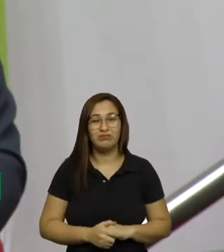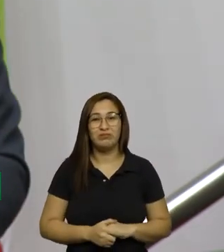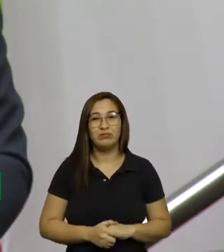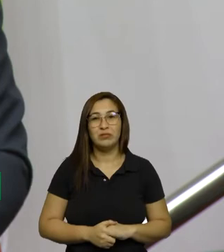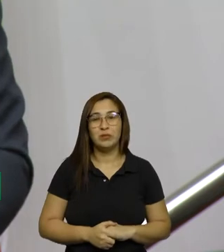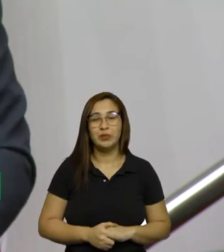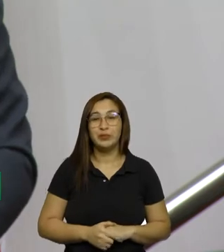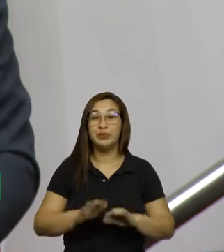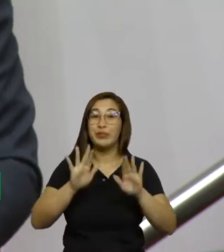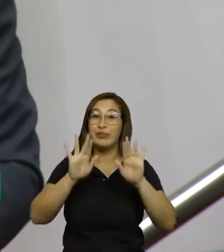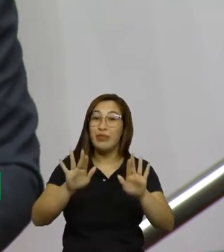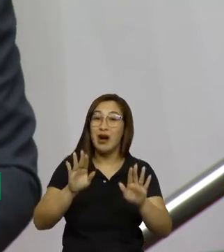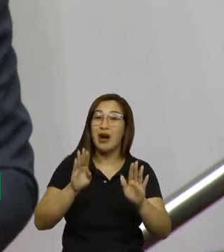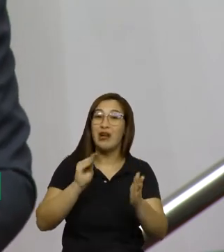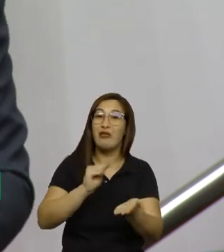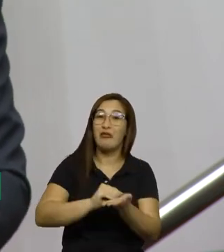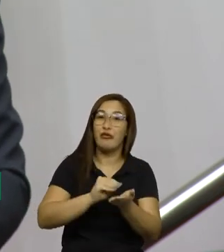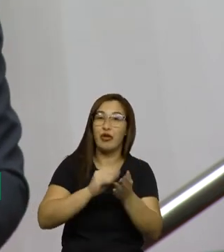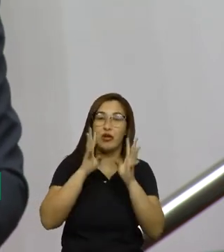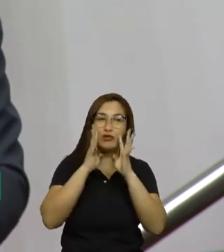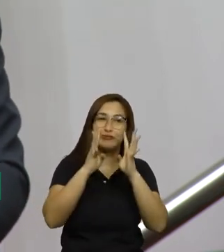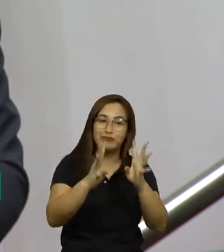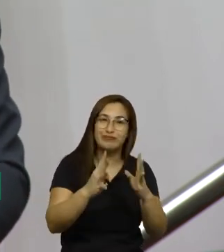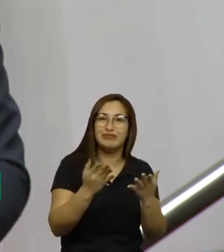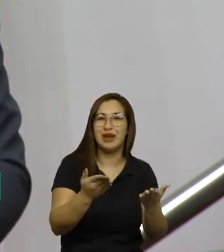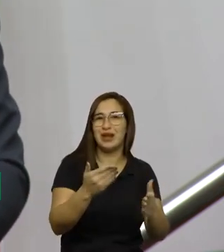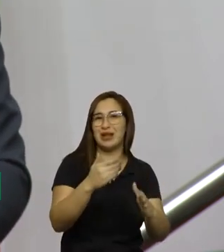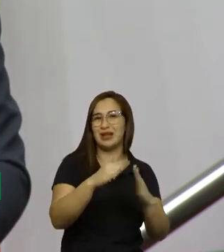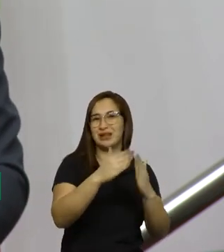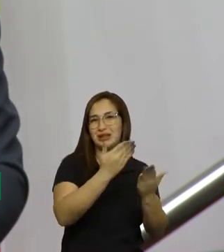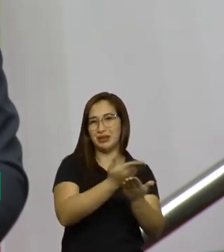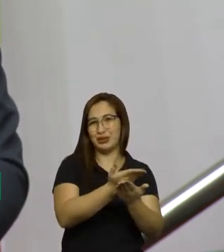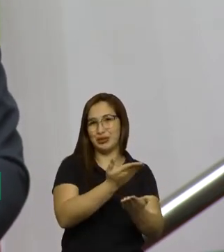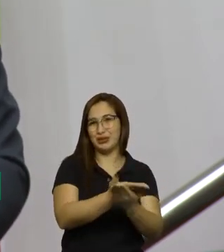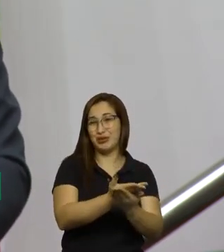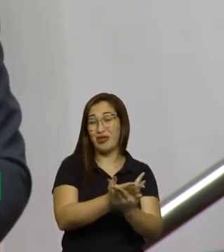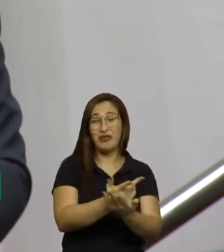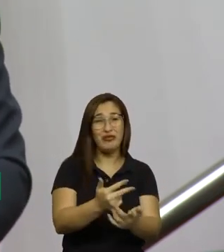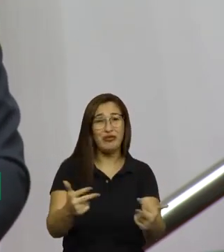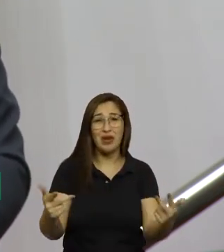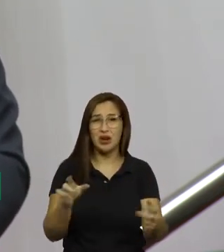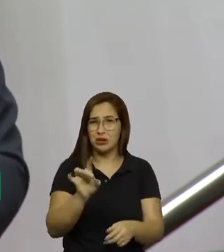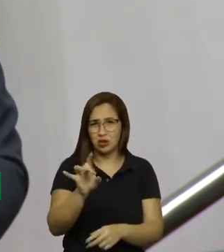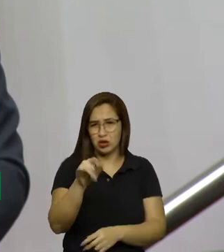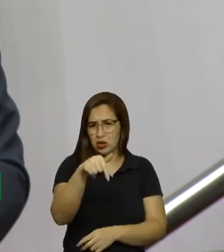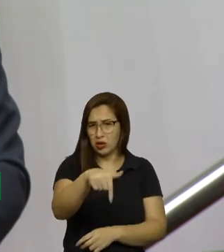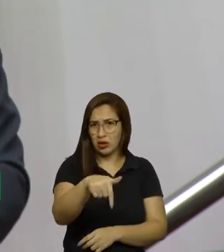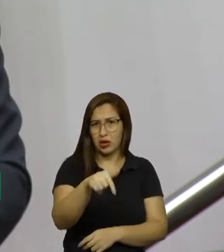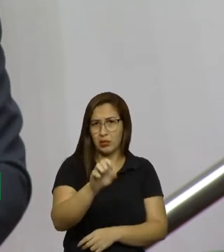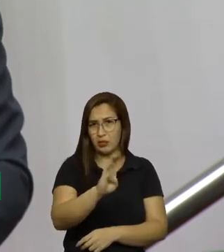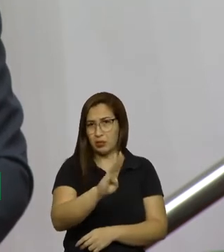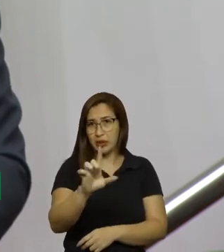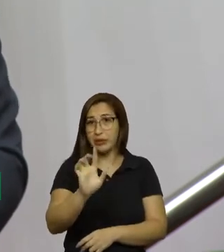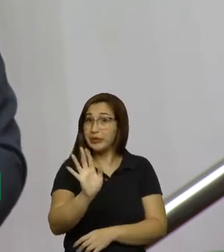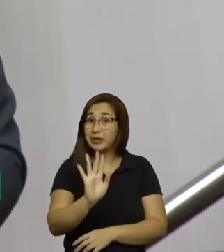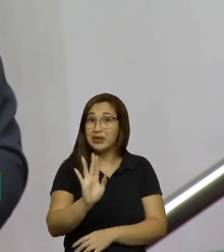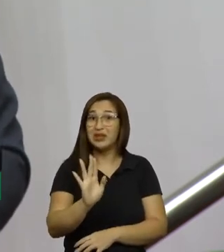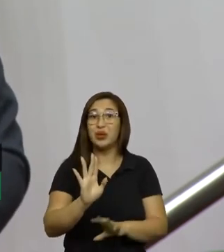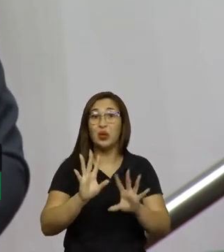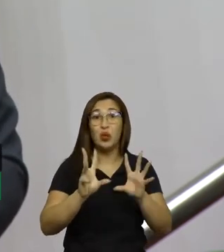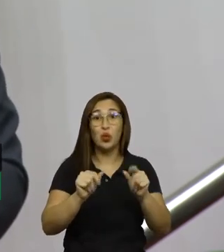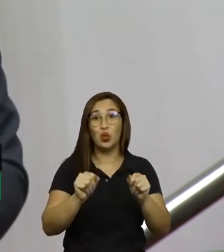Mas está faltando atenção na área da educação para diversos problemas em diversas escolas, não só de Blumenau, do Vale do Itajaí, por toda Santa Catarina, talvez algumas